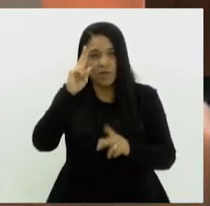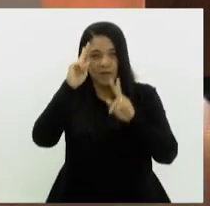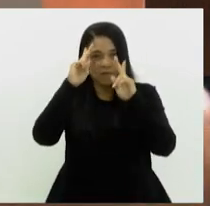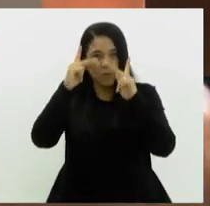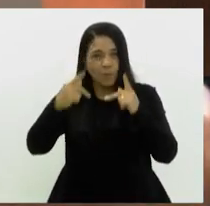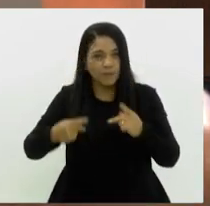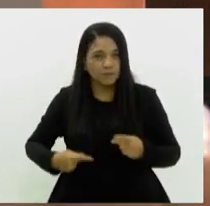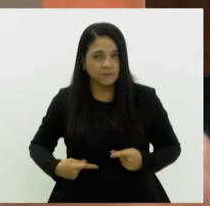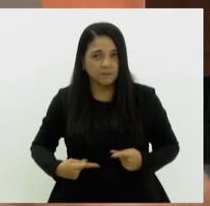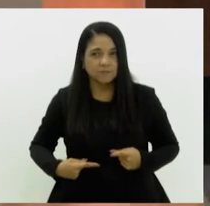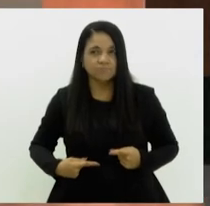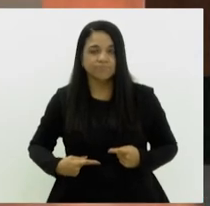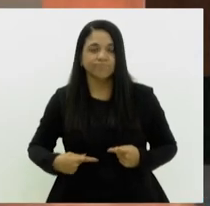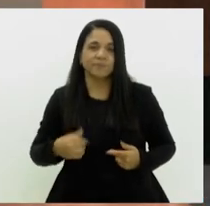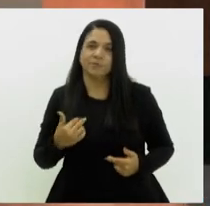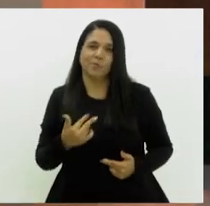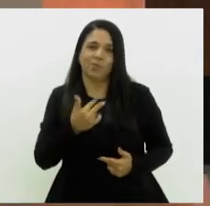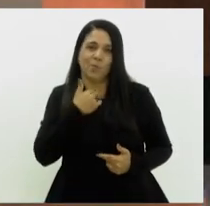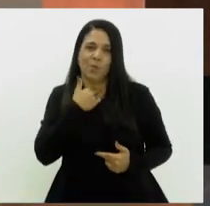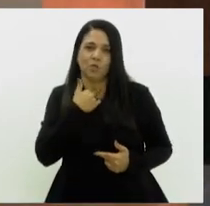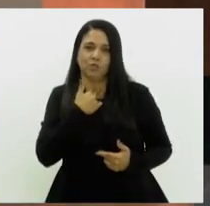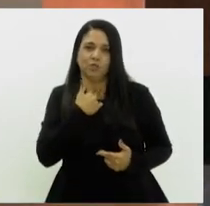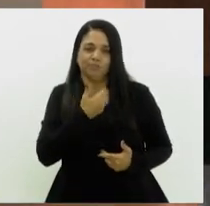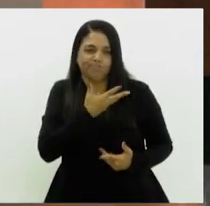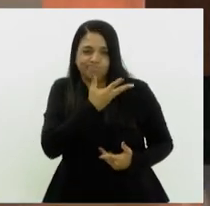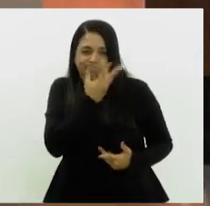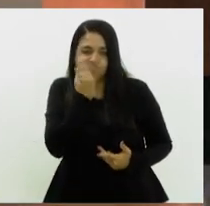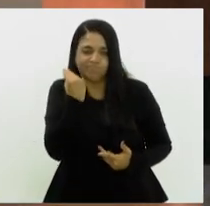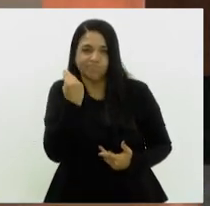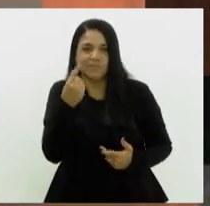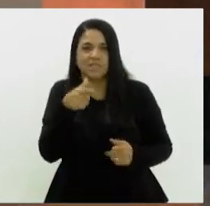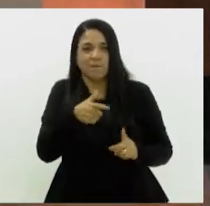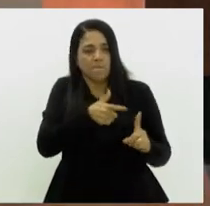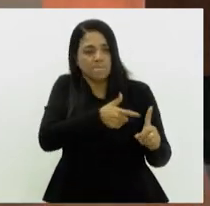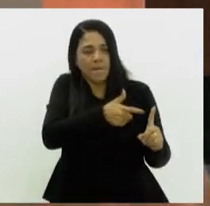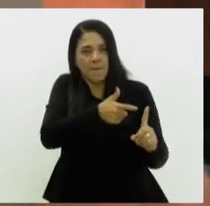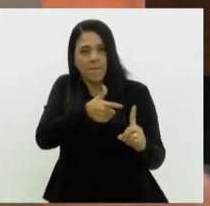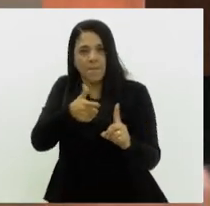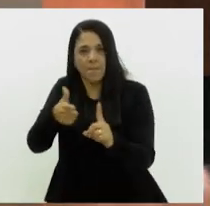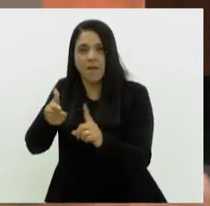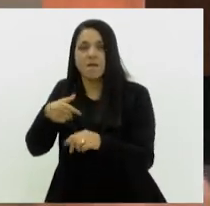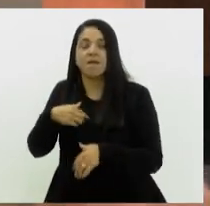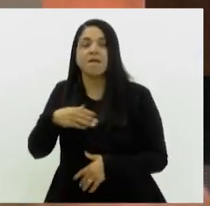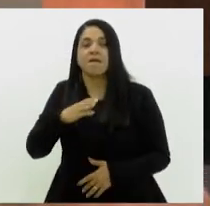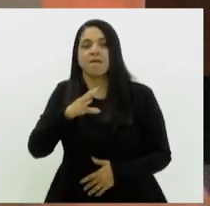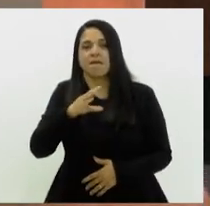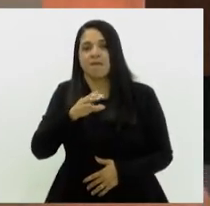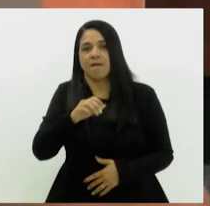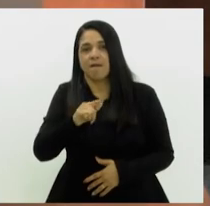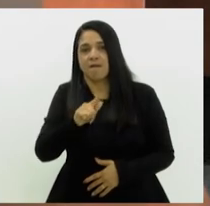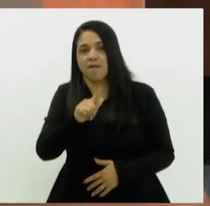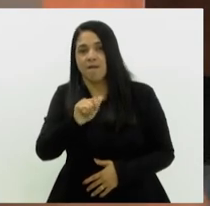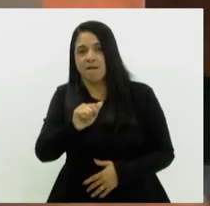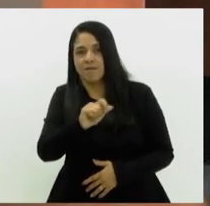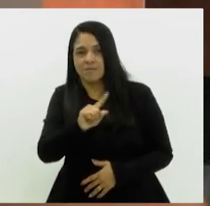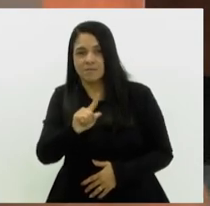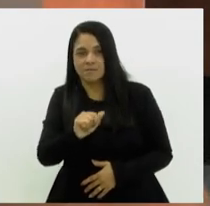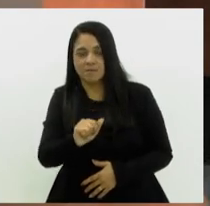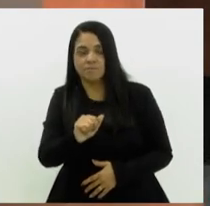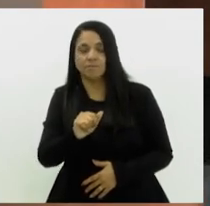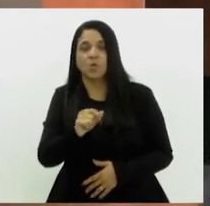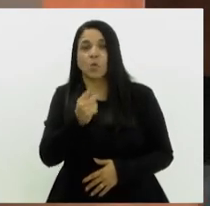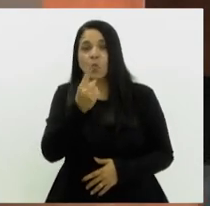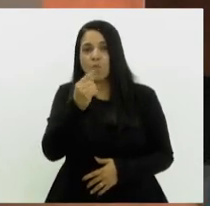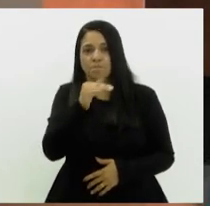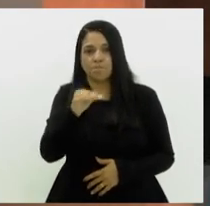de que, nesse momento, acontece um genocídio em Gaza. 1,5% da população da faixa de Gaza foi